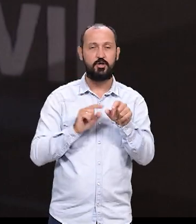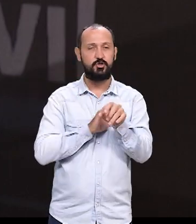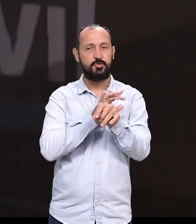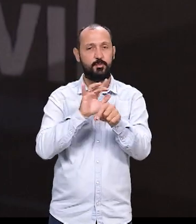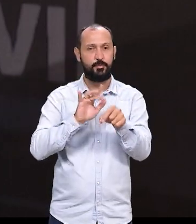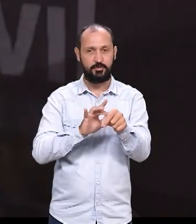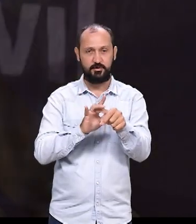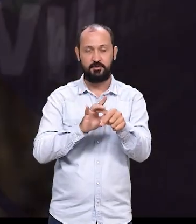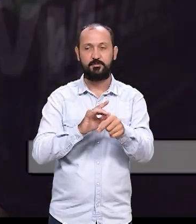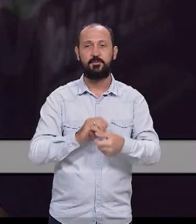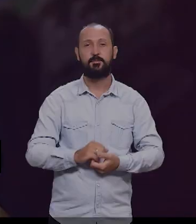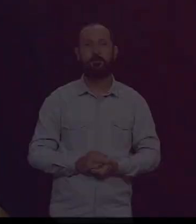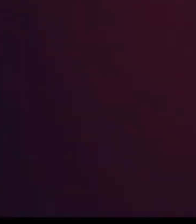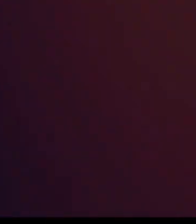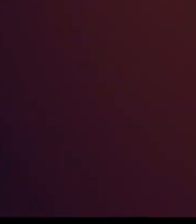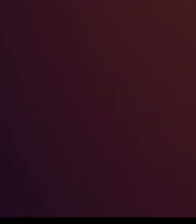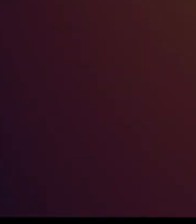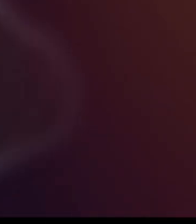câncer de